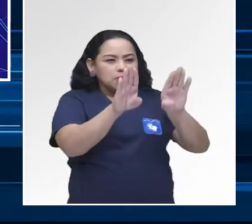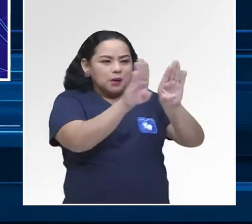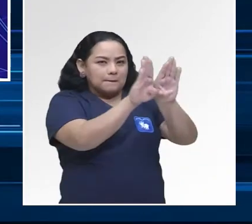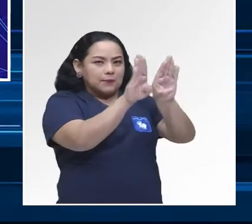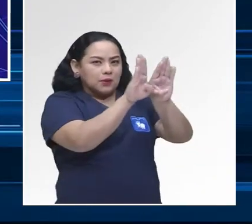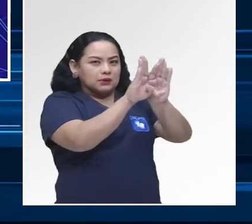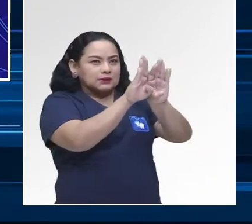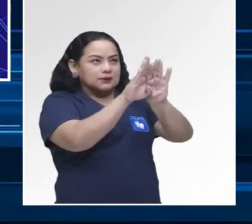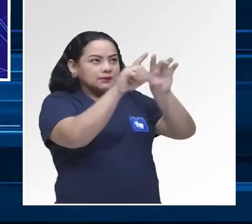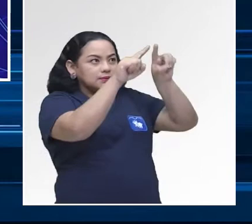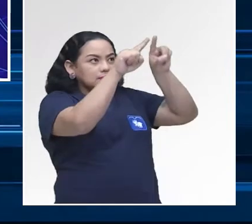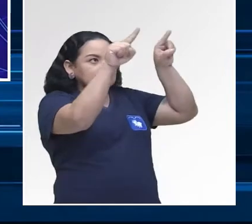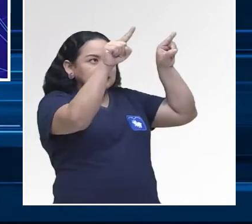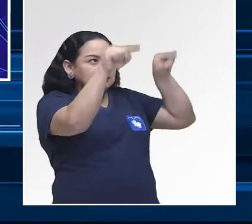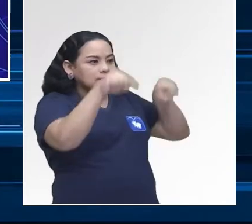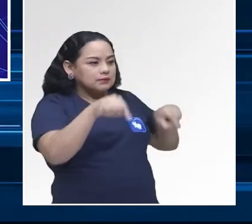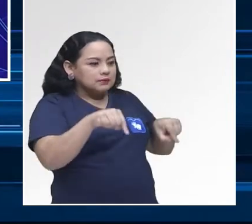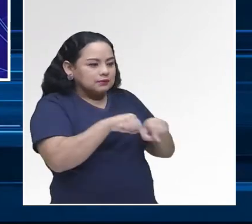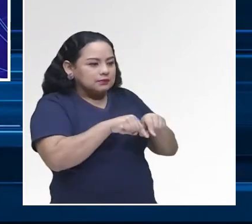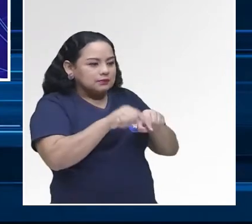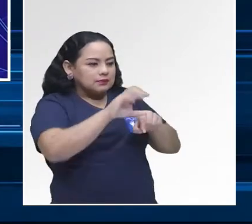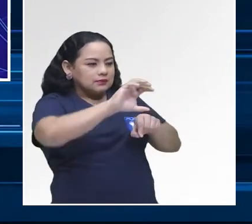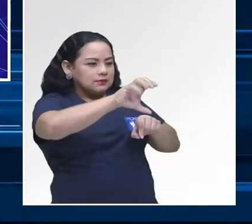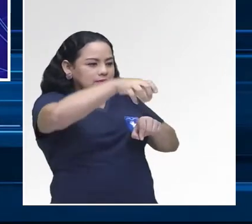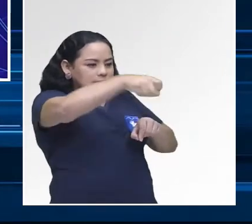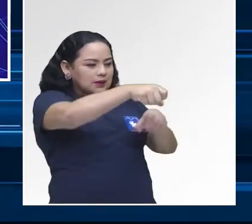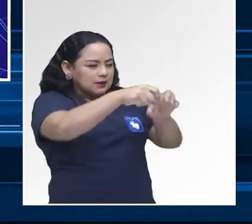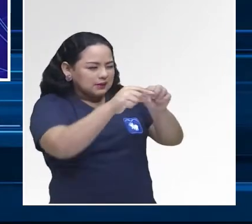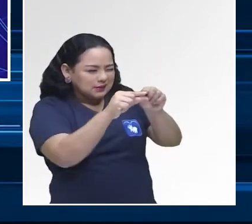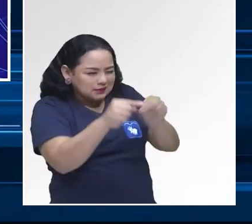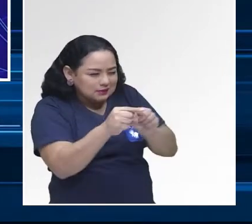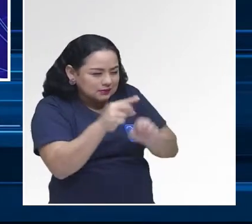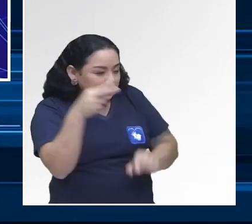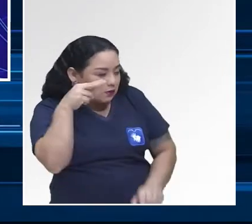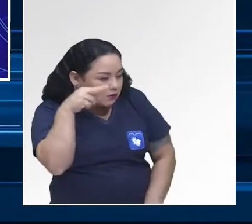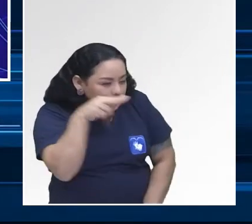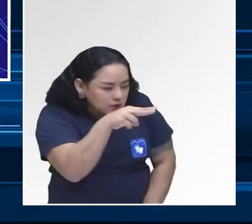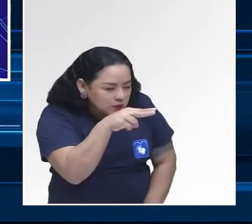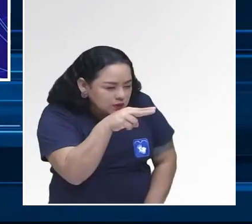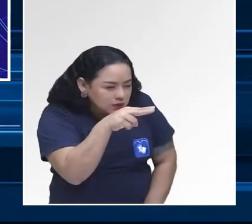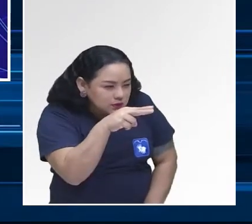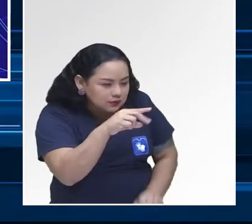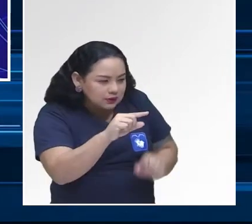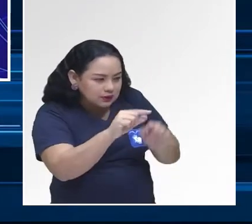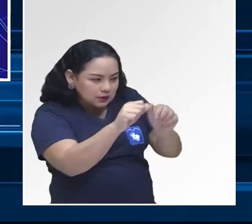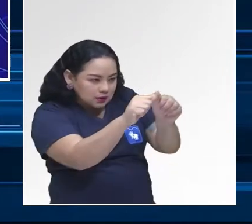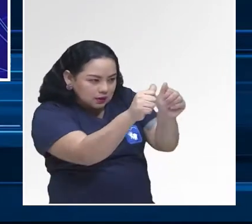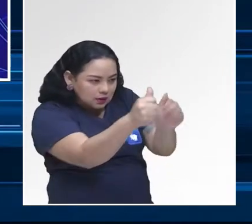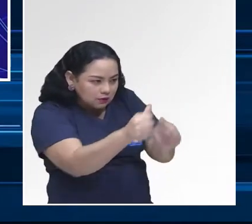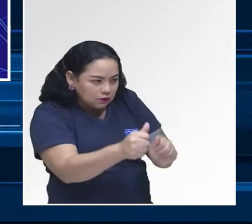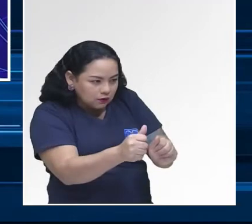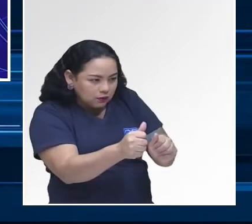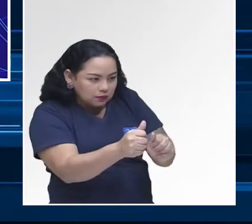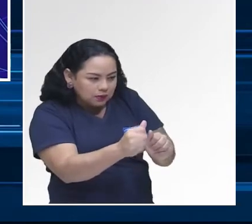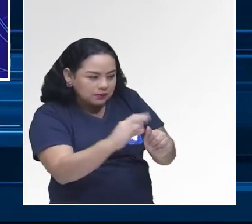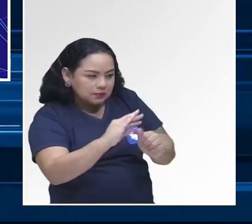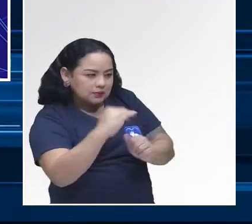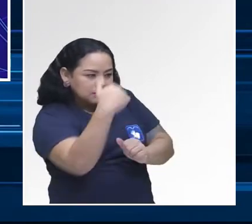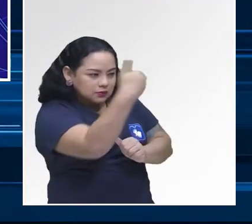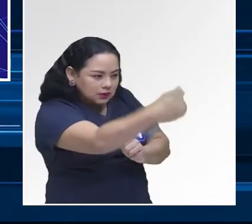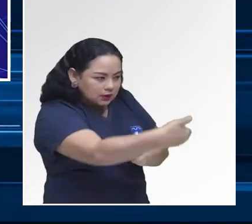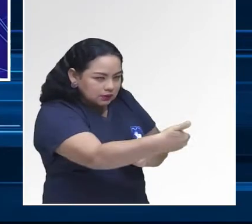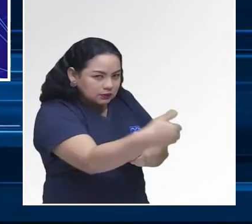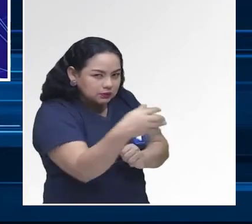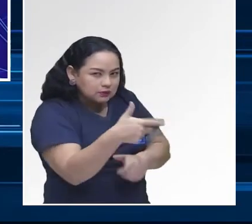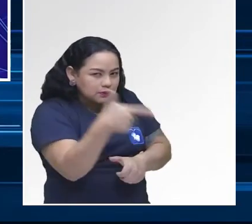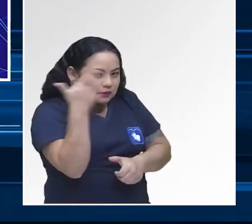né? Você só vê a dimensão da fechadura, né? Você não consegue ver o que está para cá, nem o que está